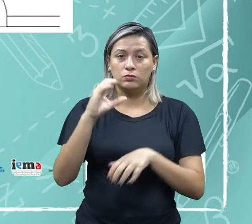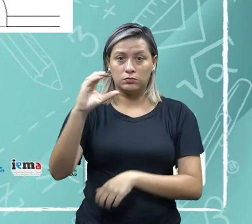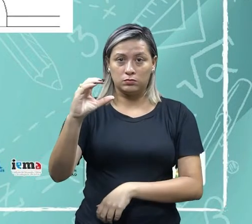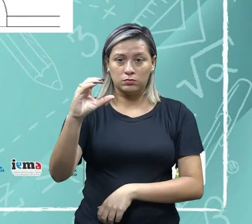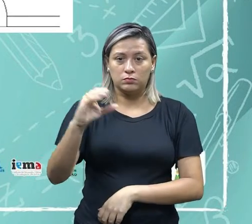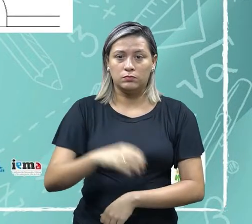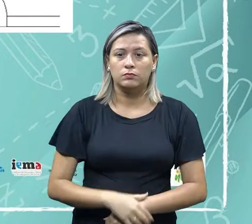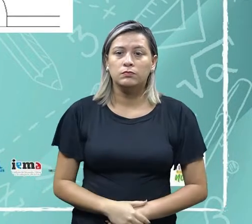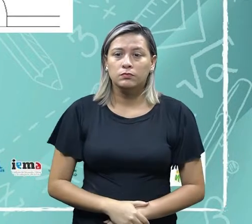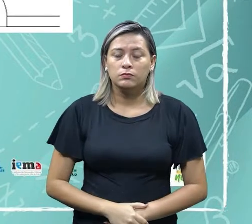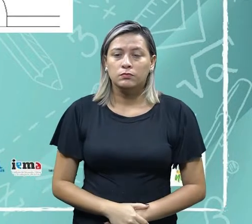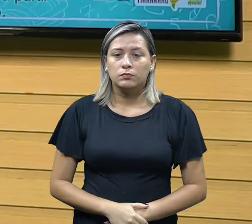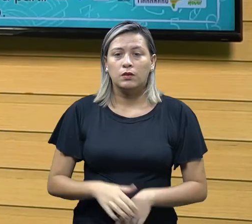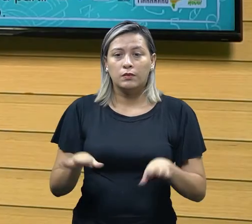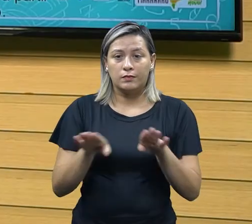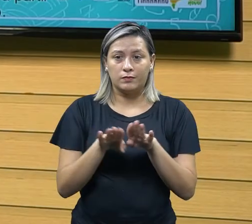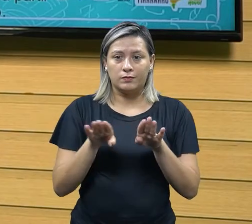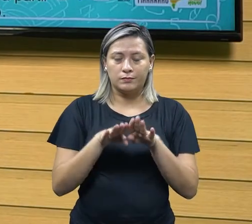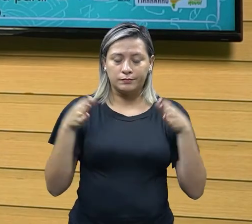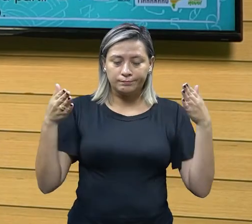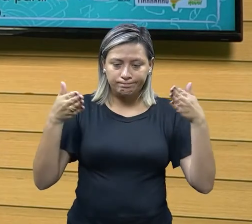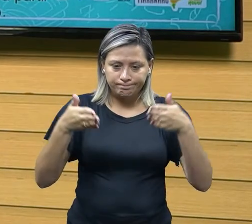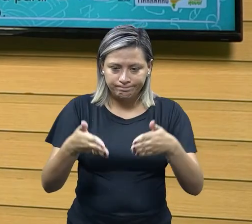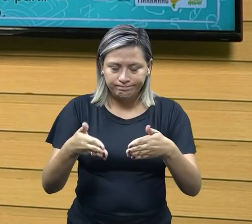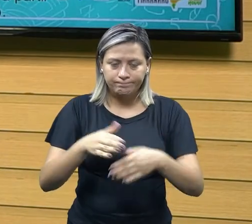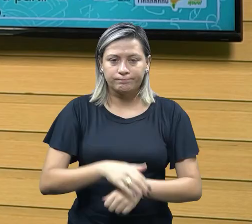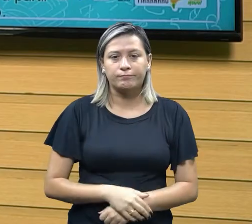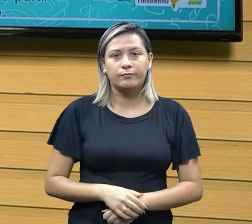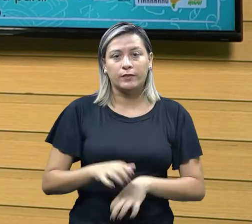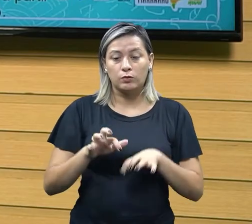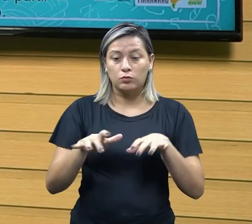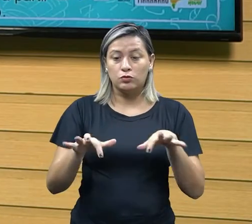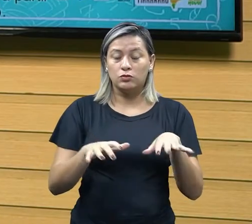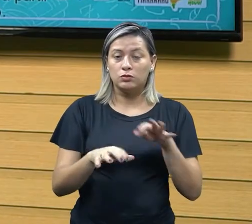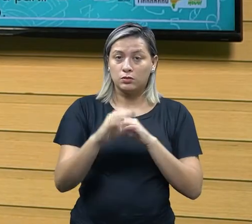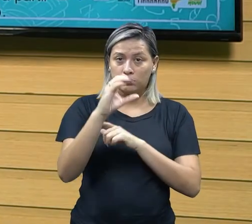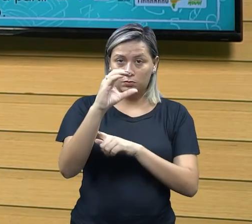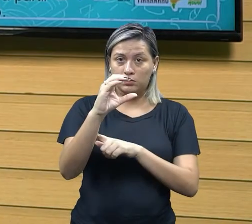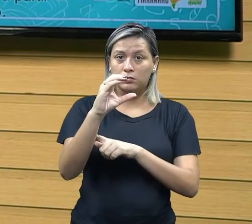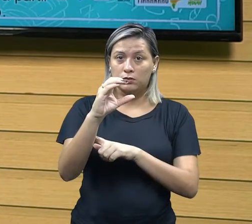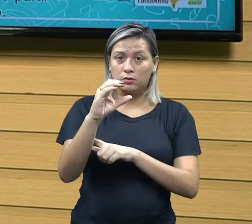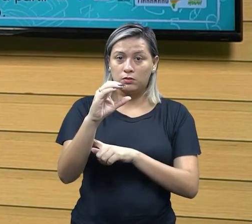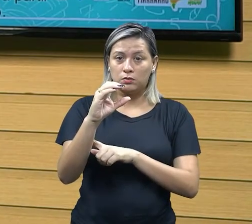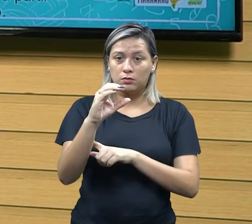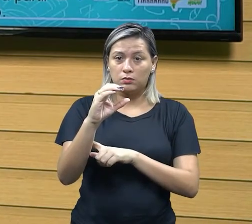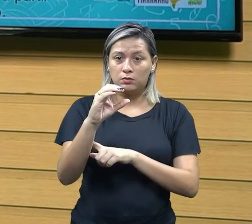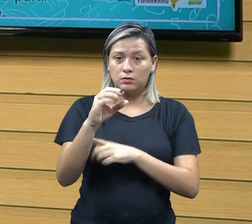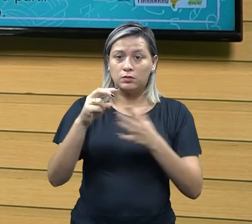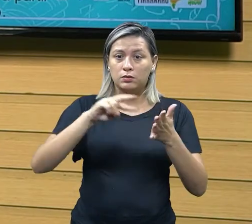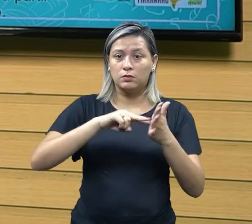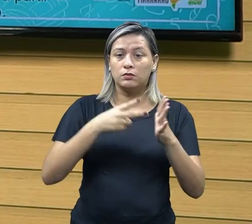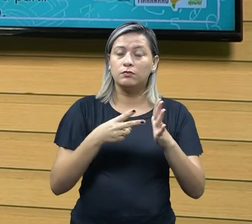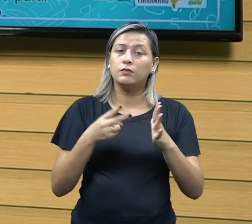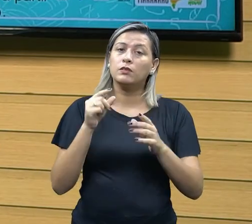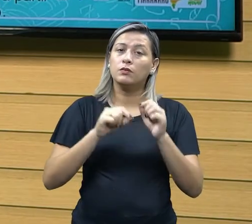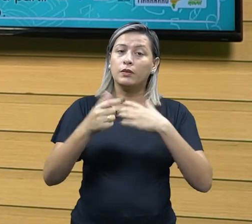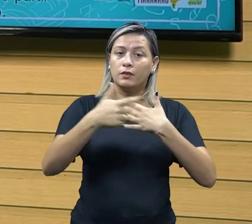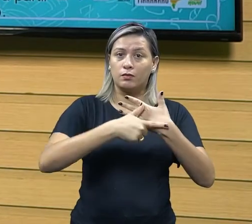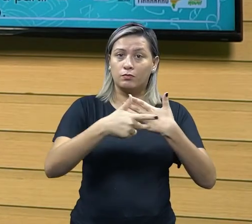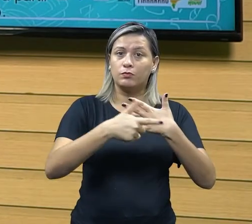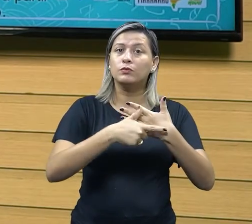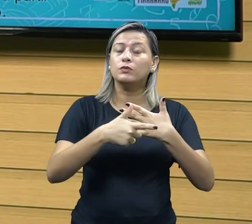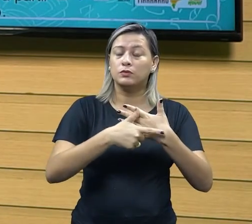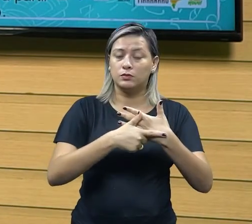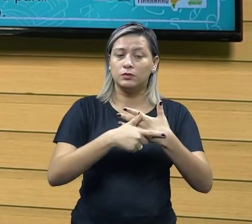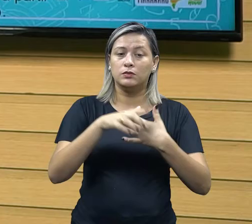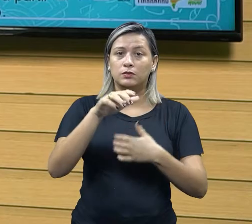optar por centro. Então, o C que a gente vai digitar é para dizer que a gente vai utilizar a função arco,